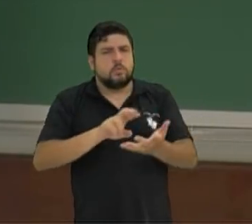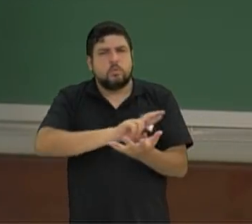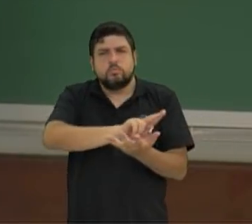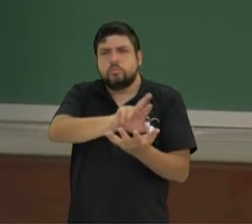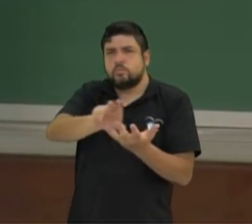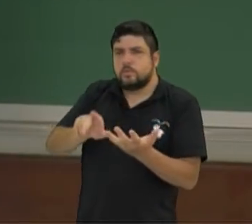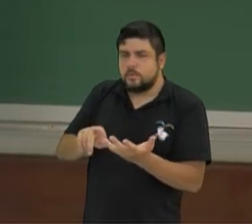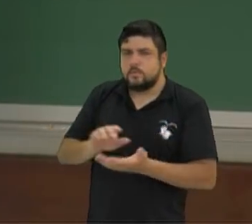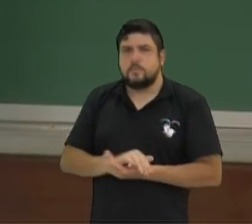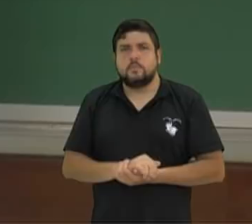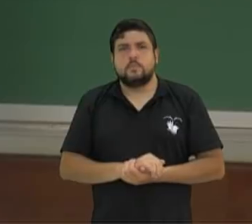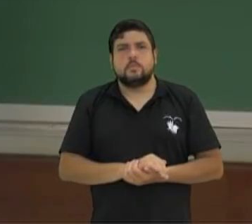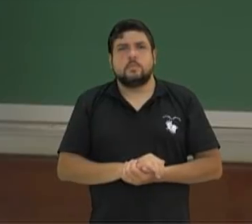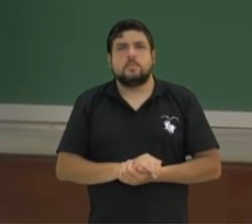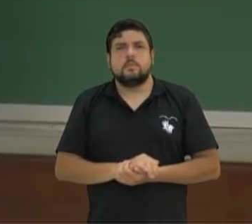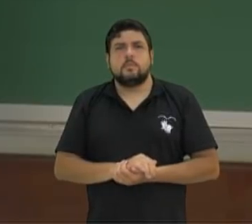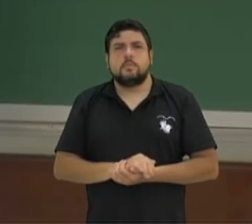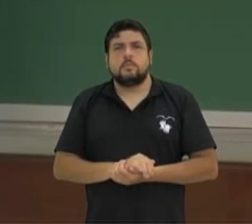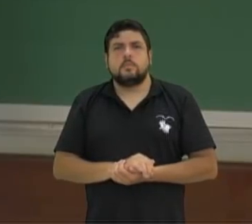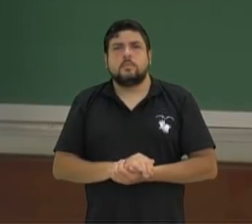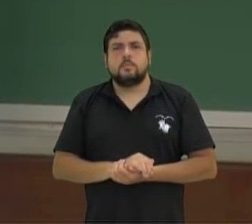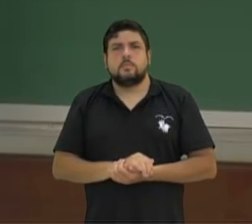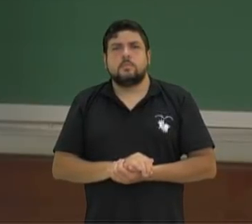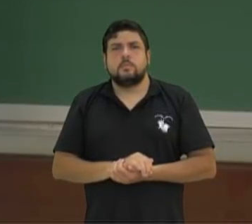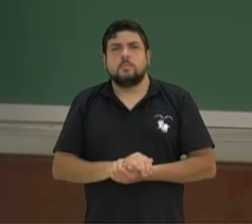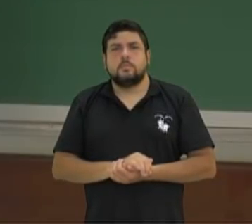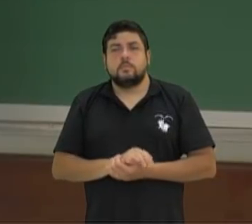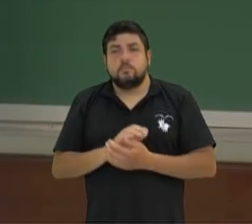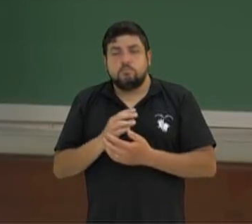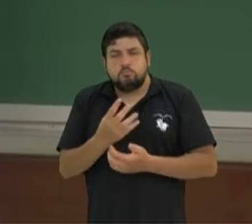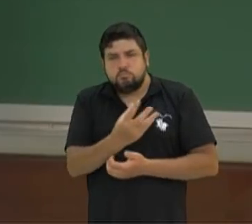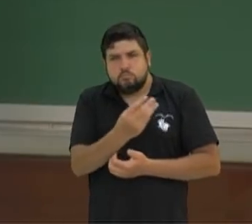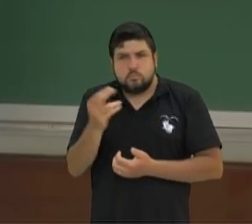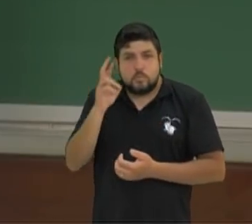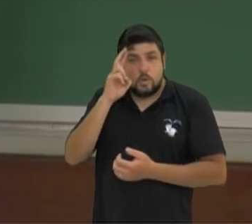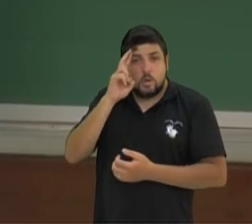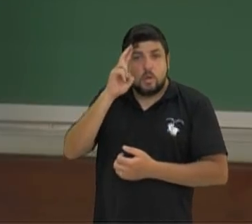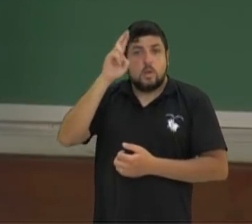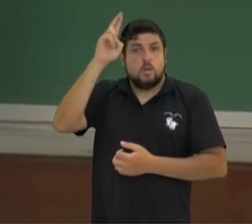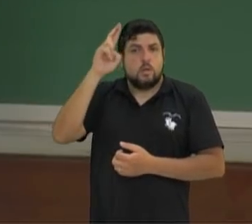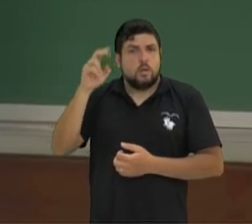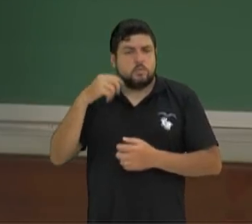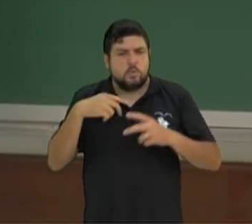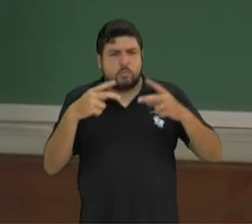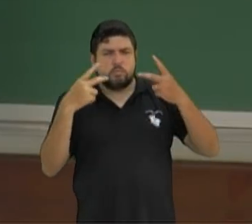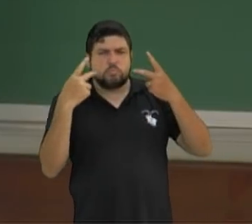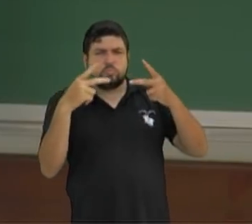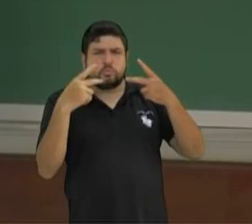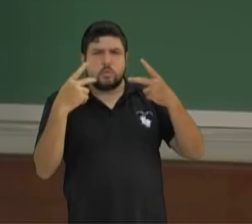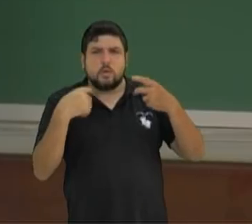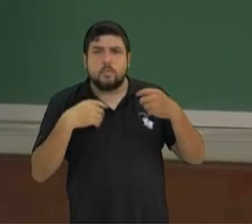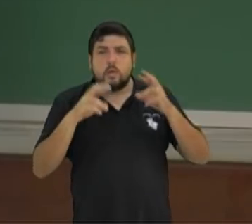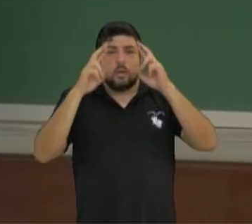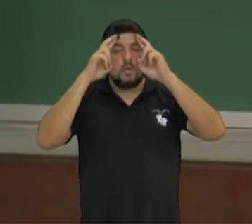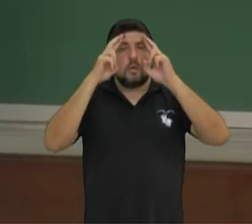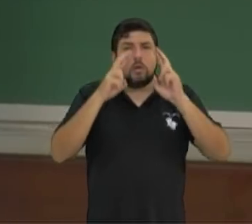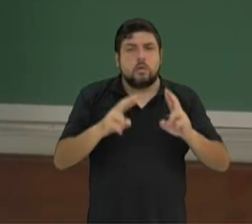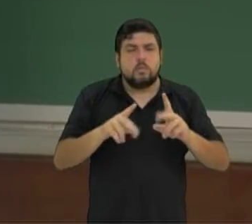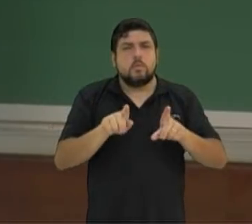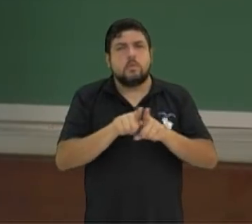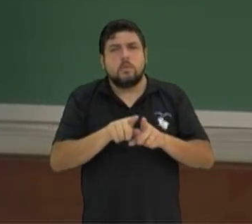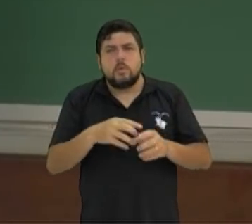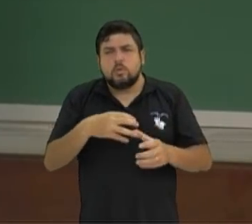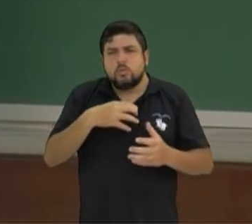nessa diversidade. Muitos líderes religiosos pregam o respeito às diferentes formas de crer.